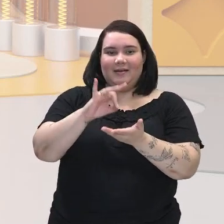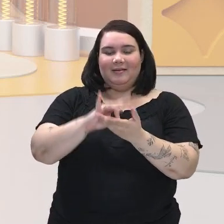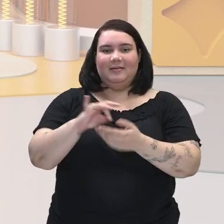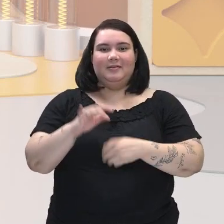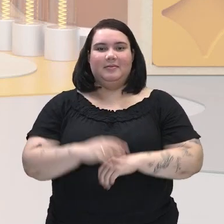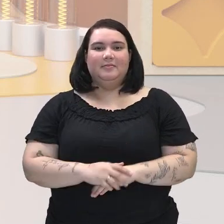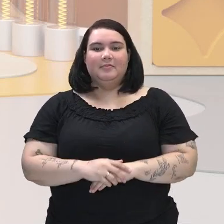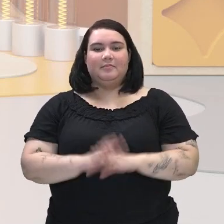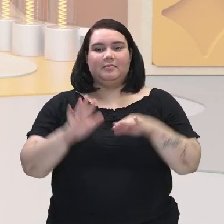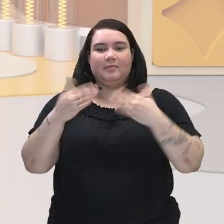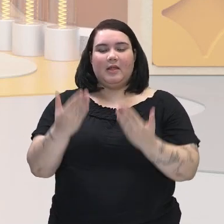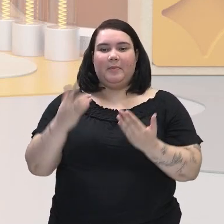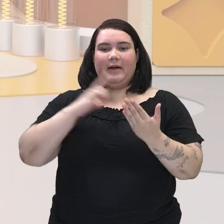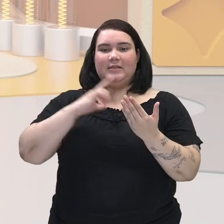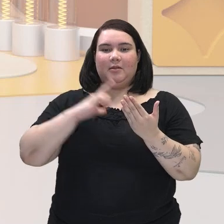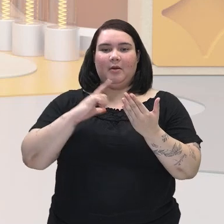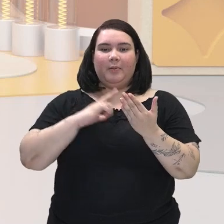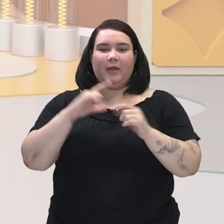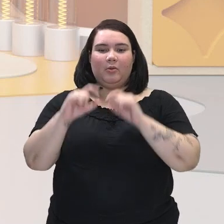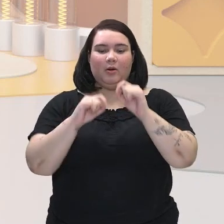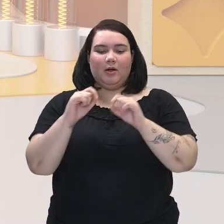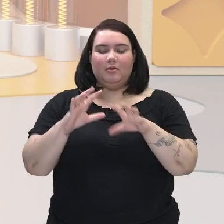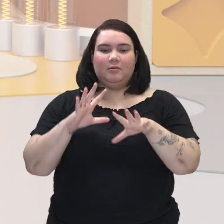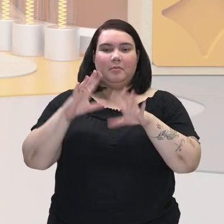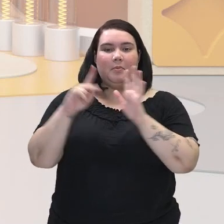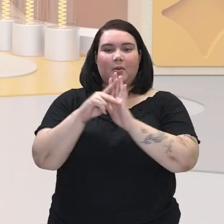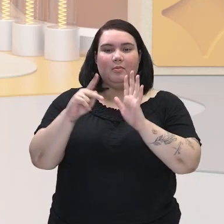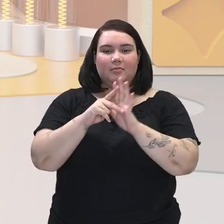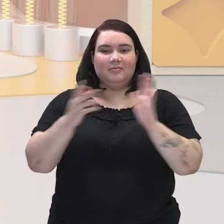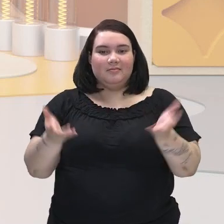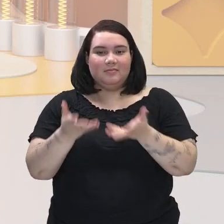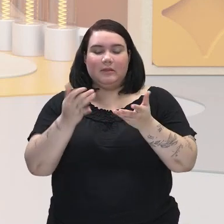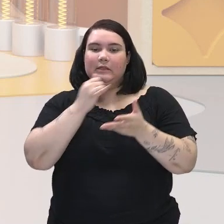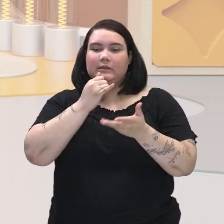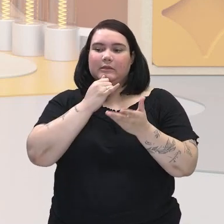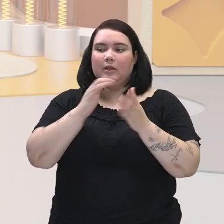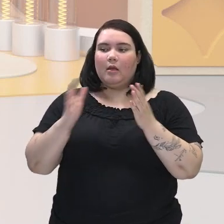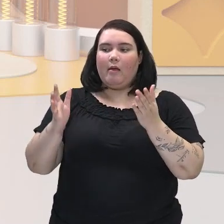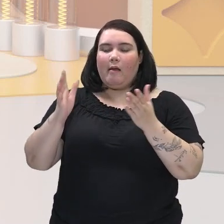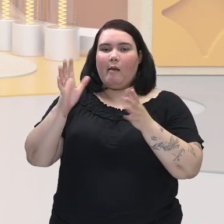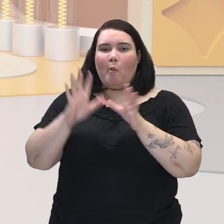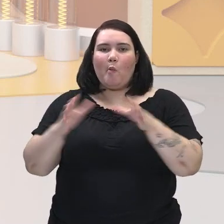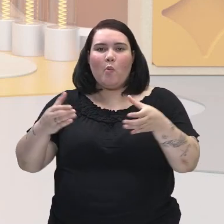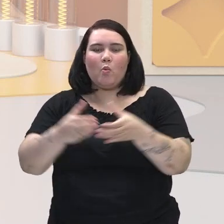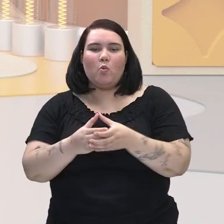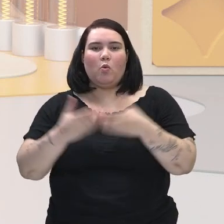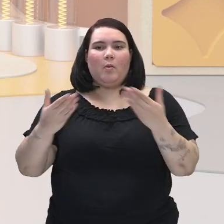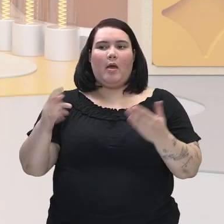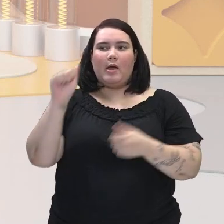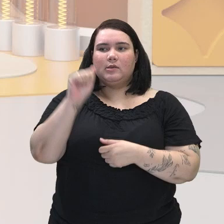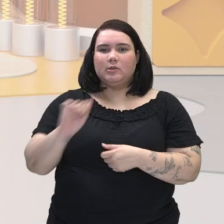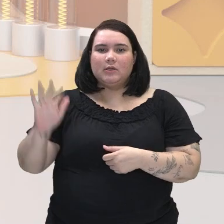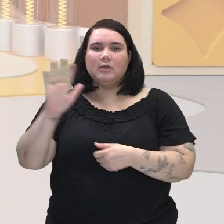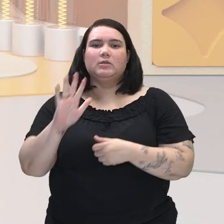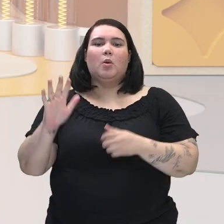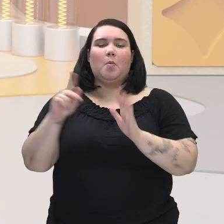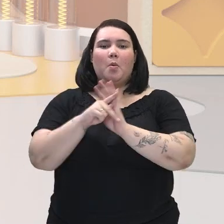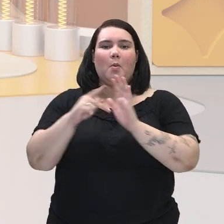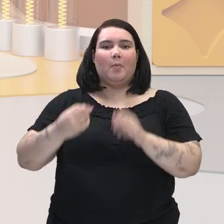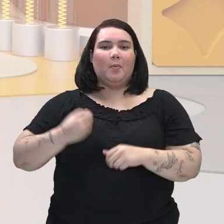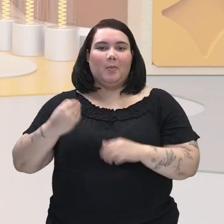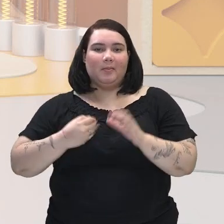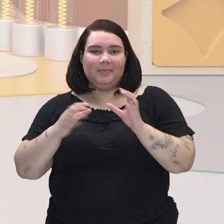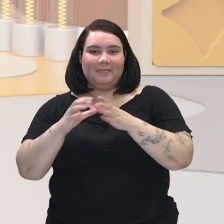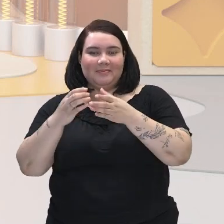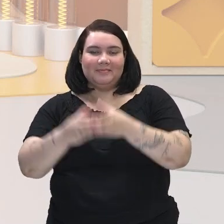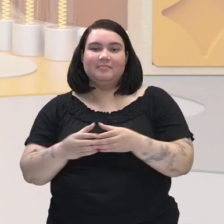é? Formação de agrupamentos de, por exemplo, de artesanato, associação de moradores, como acontece, por